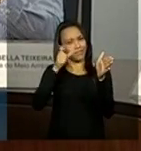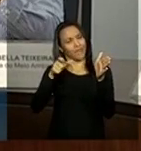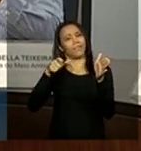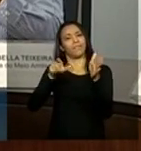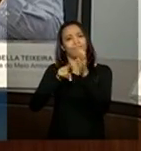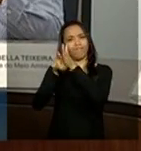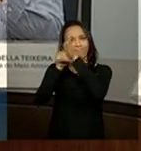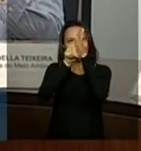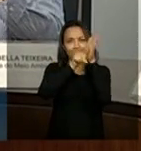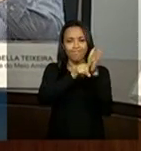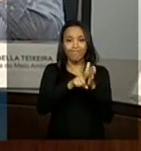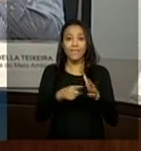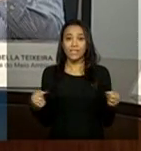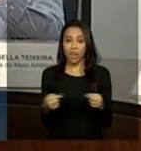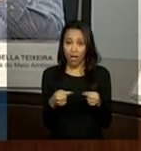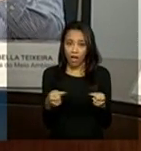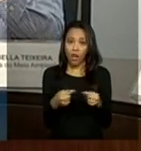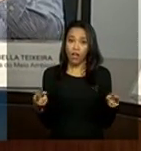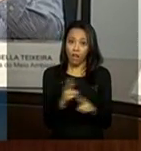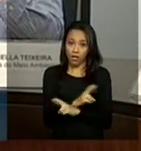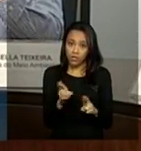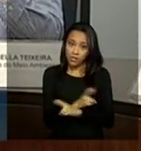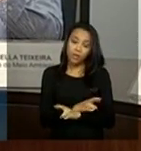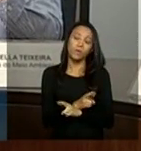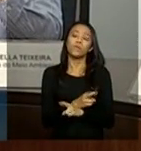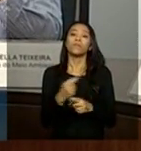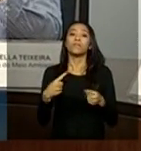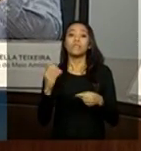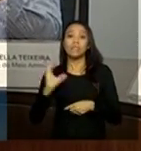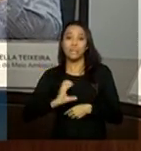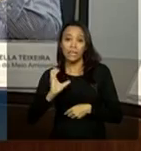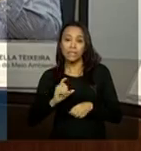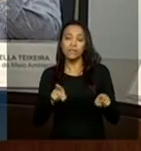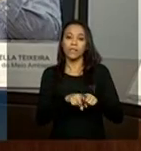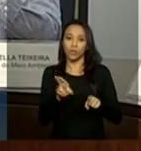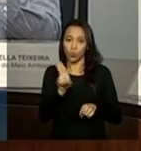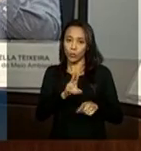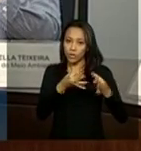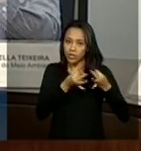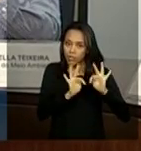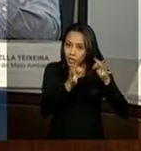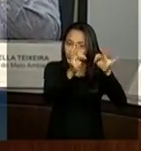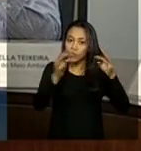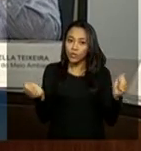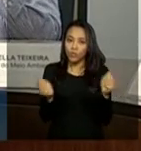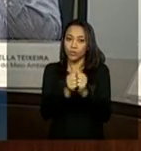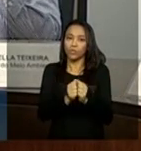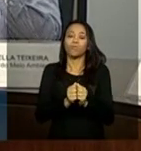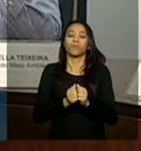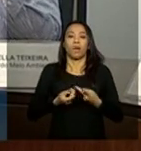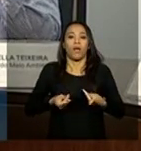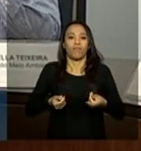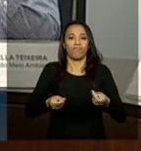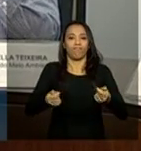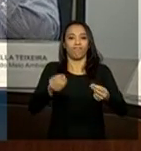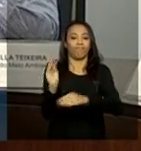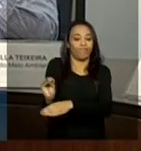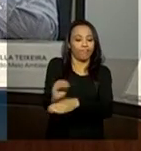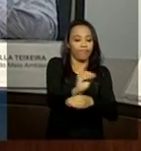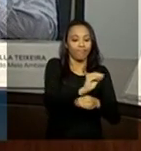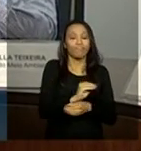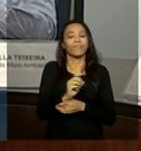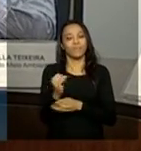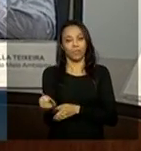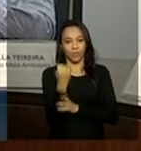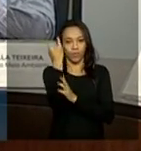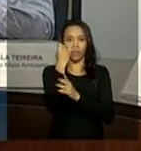hoje entre ciência, tecnologia e desenvolvimento e a interface com natureza e sustentabilidade. De maneira que, com muito prazer que eu